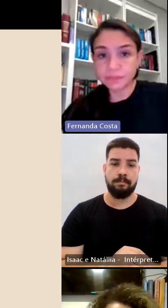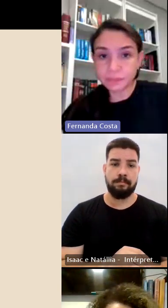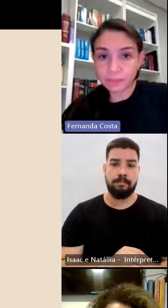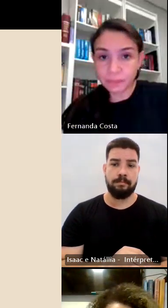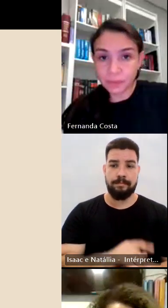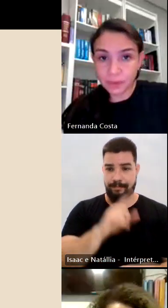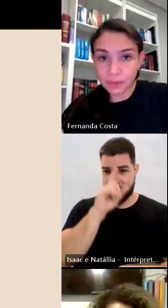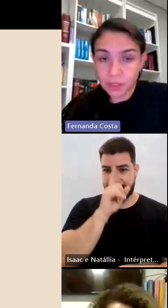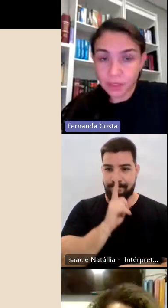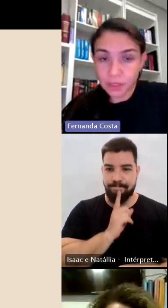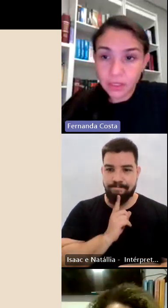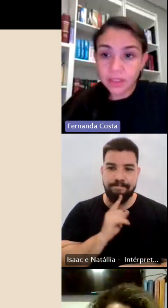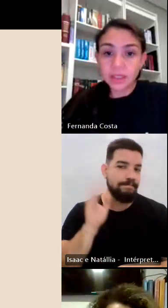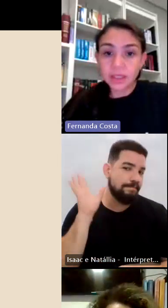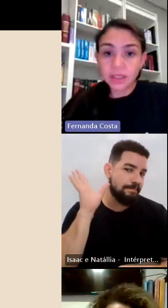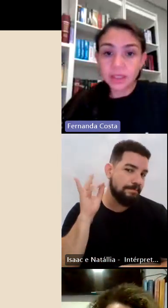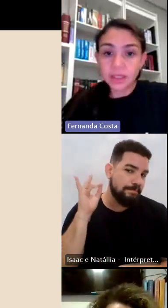fica.